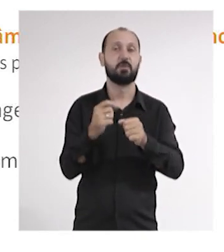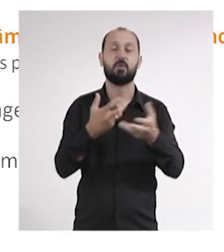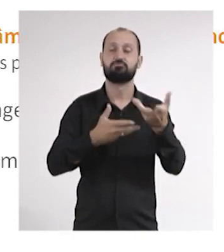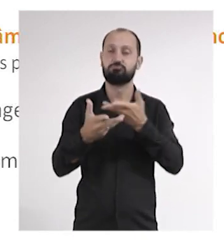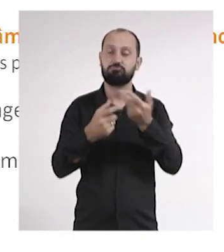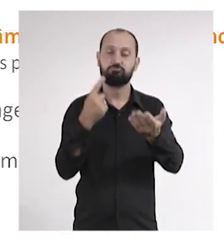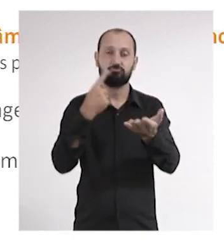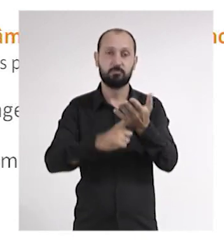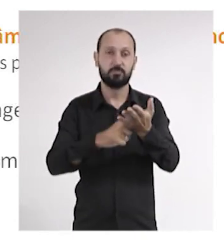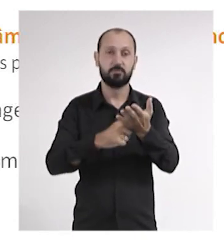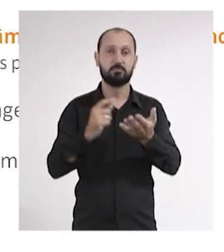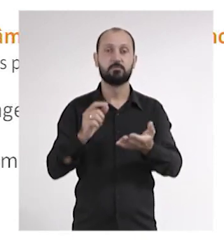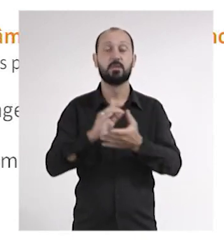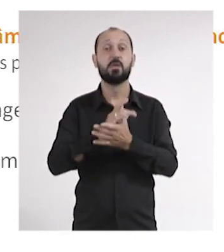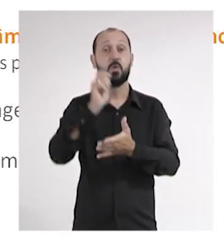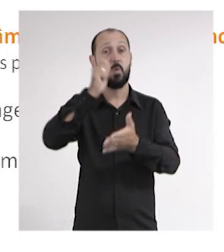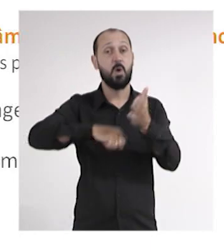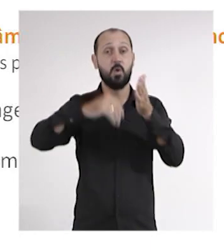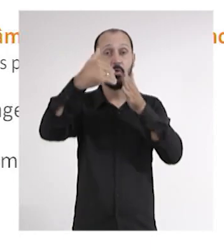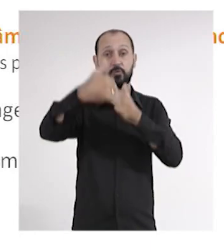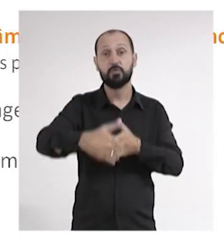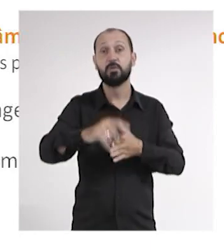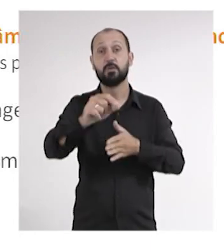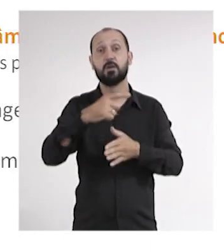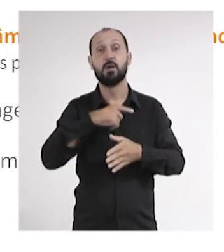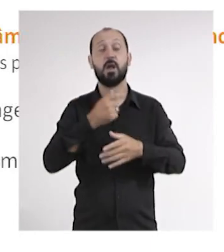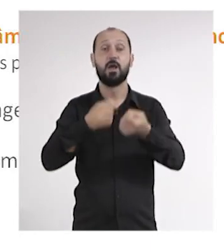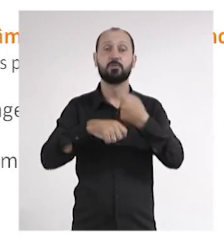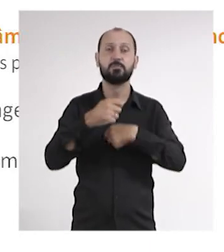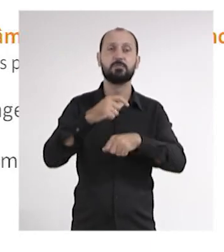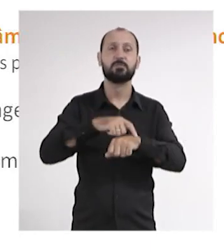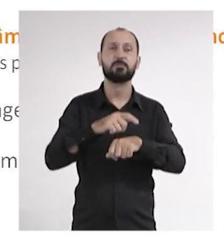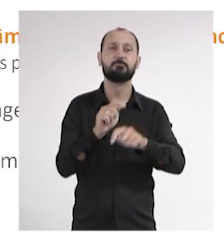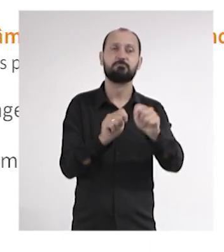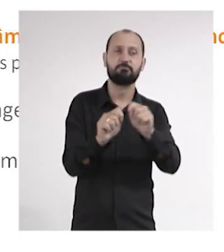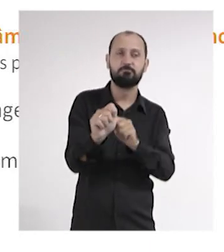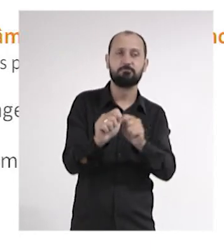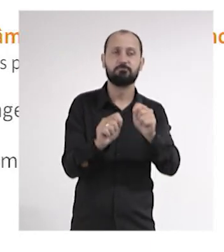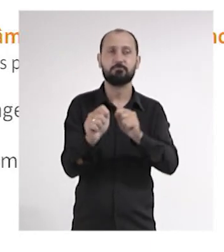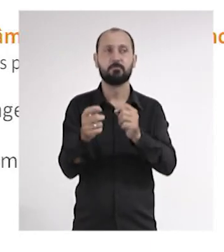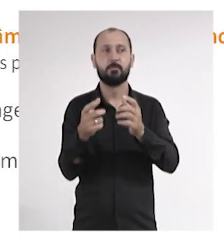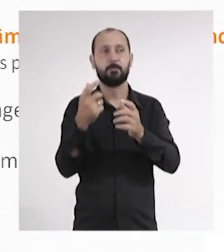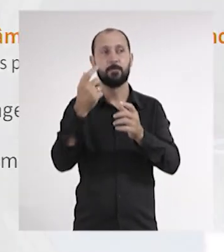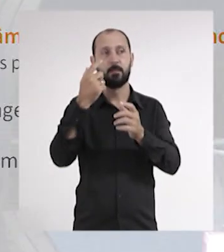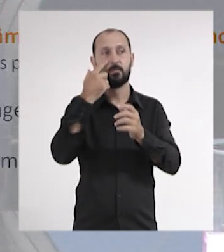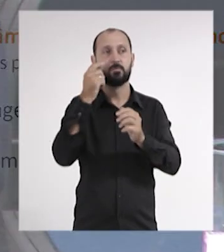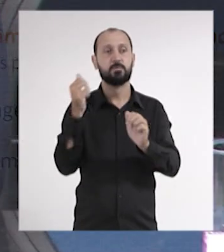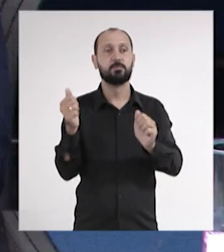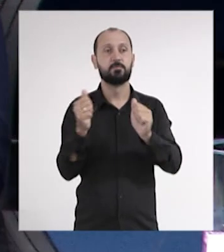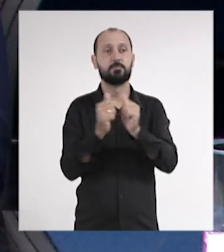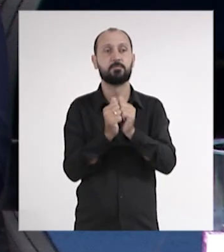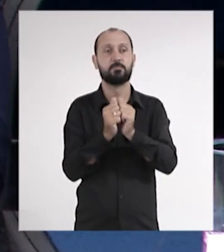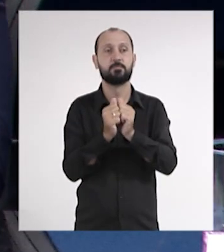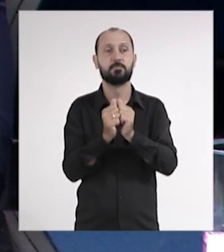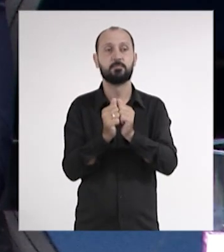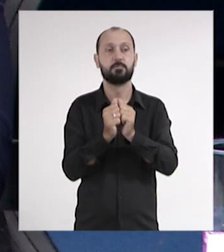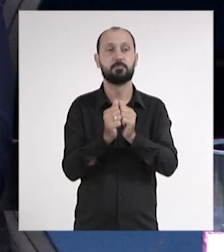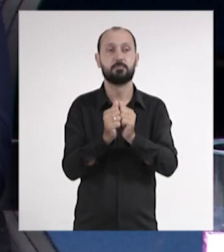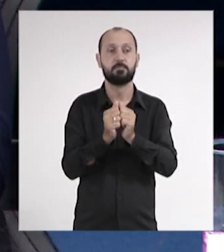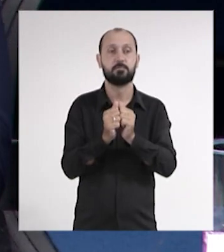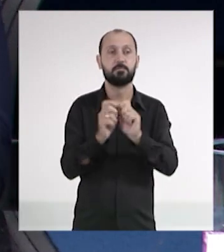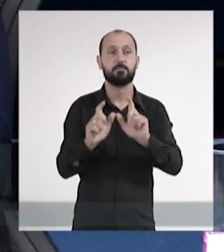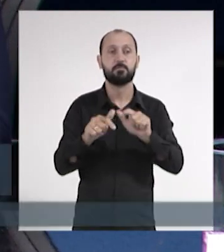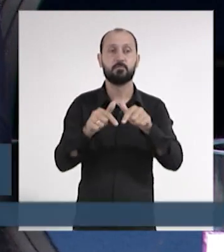acordo direto, se possibilita até a administração temporária ou mesmo a subsunção acionária